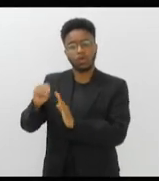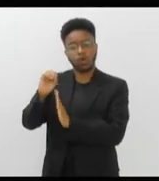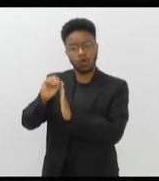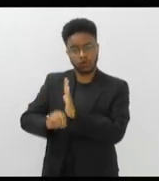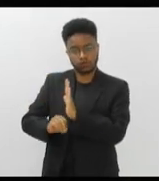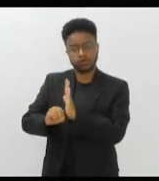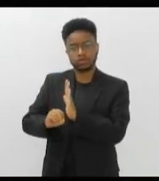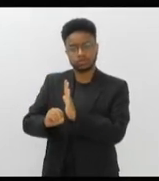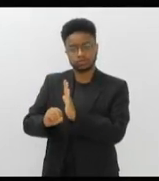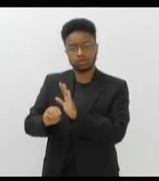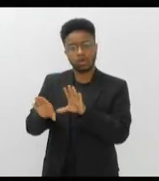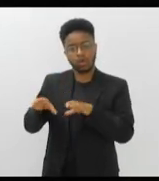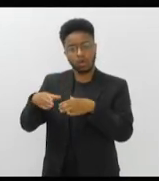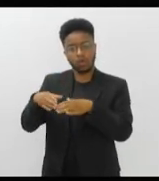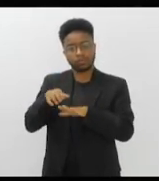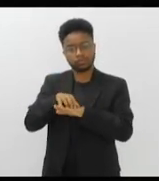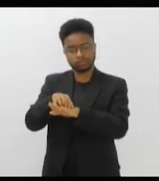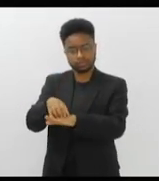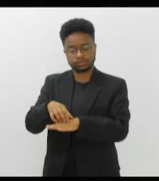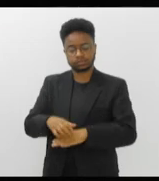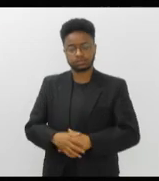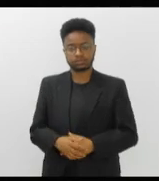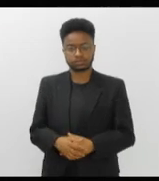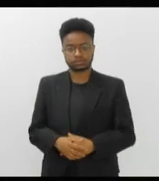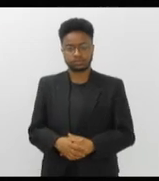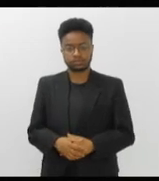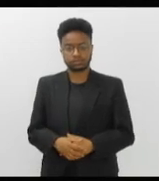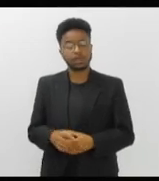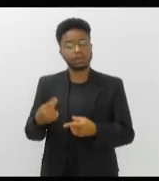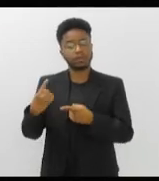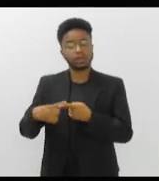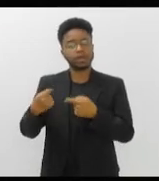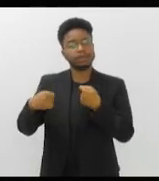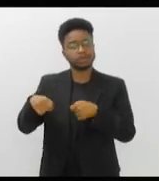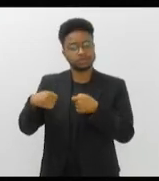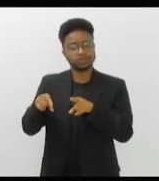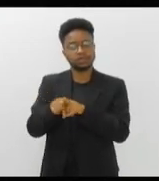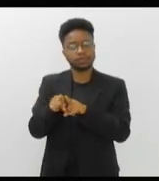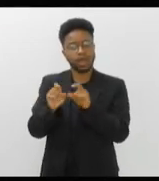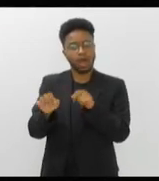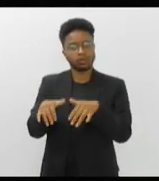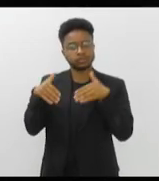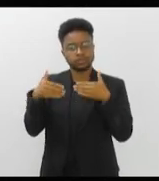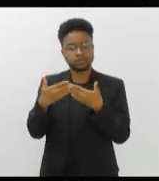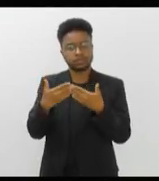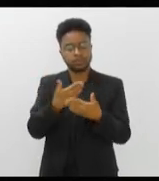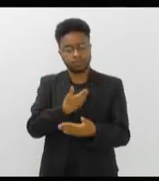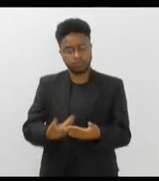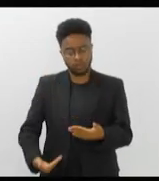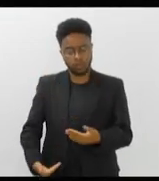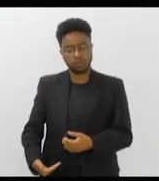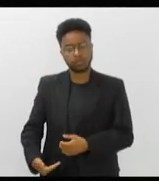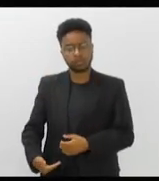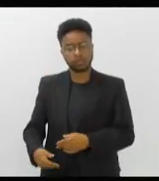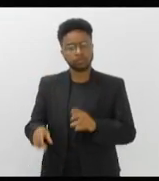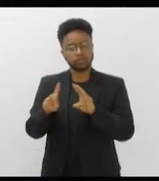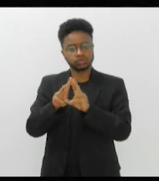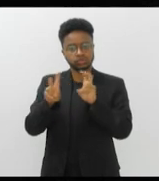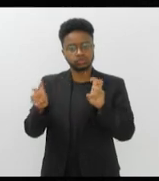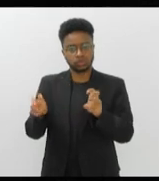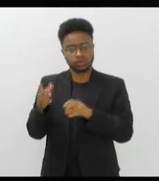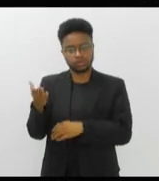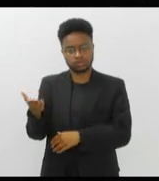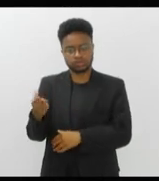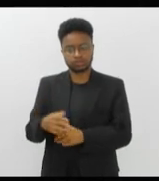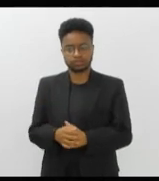a comissão de transportes para que também faça uma audiência pública sobre esse tema